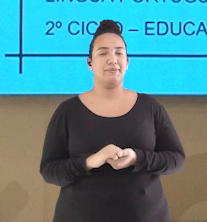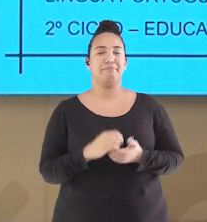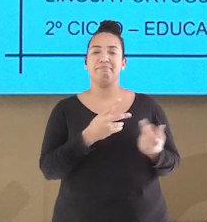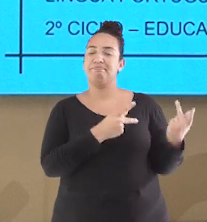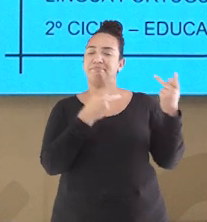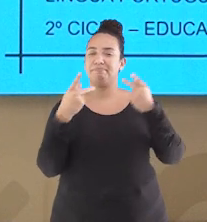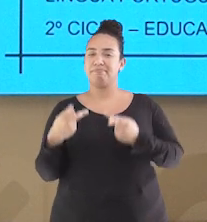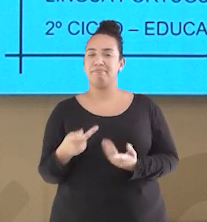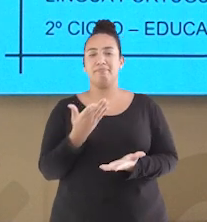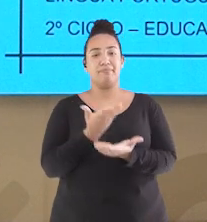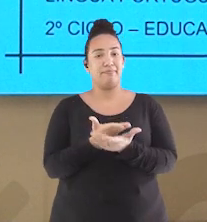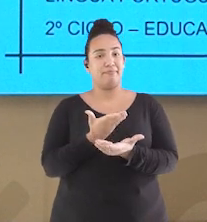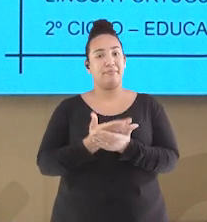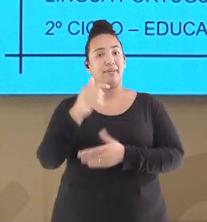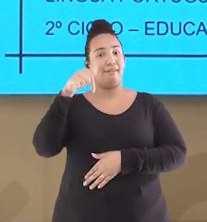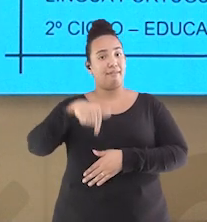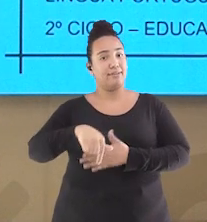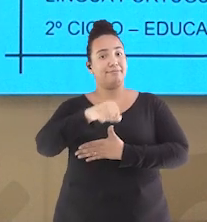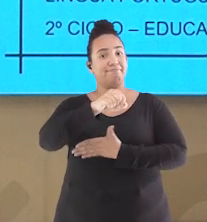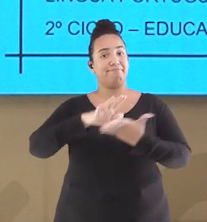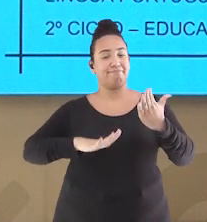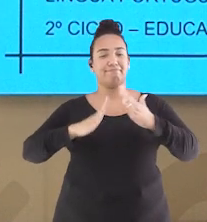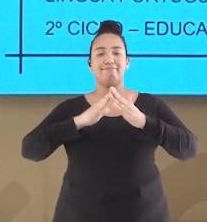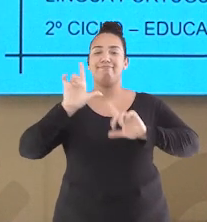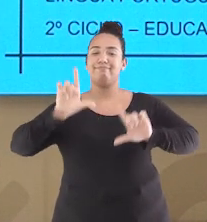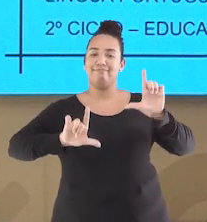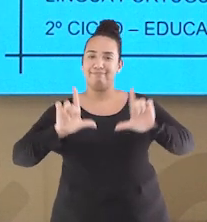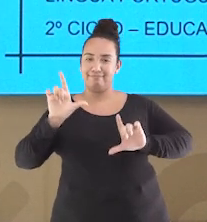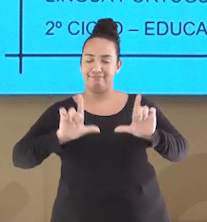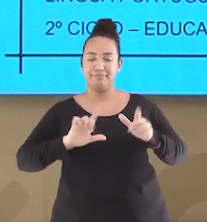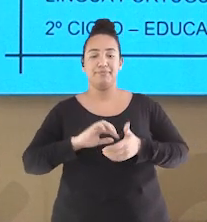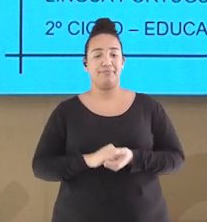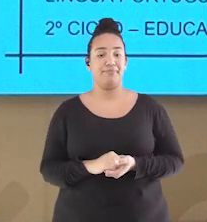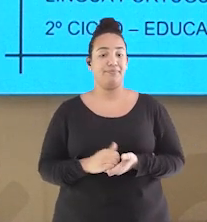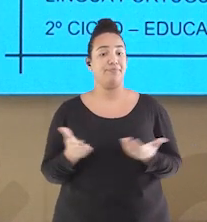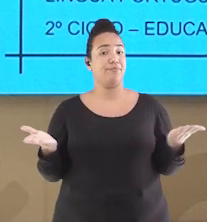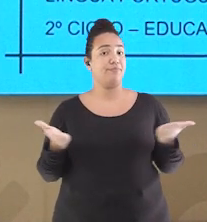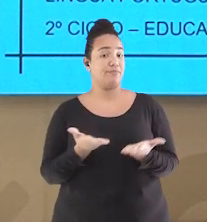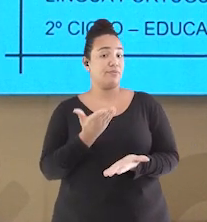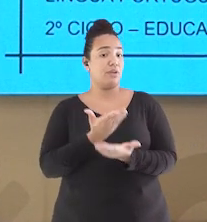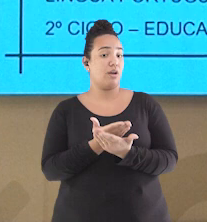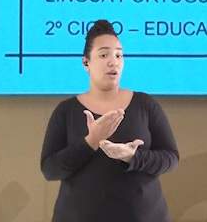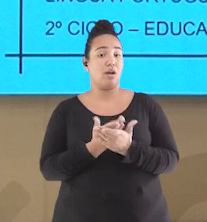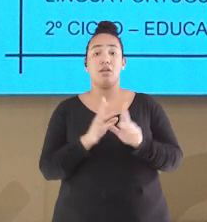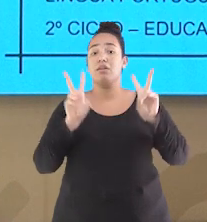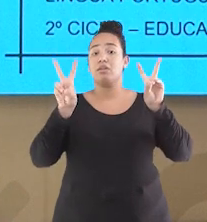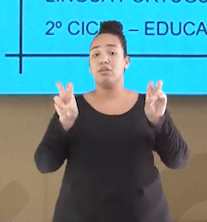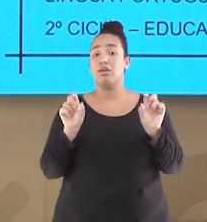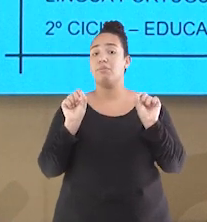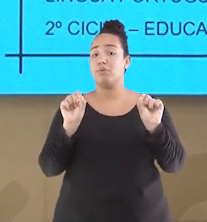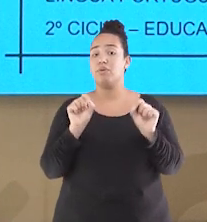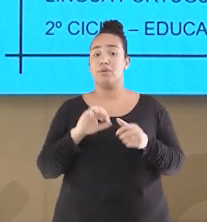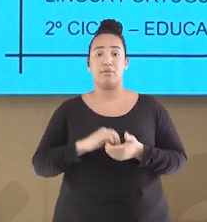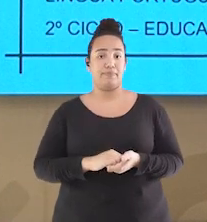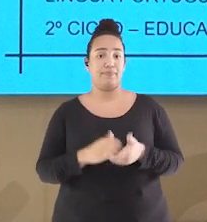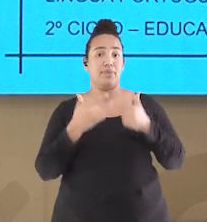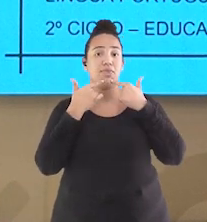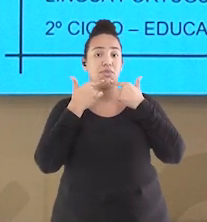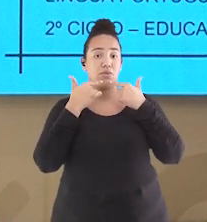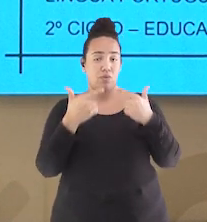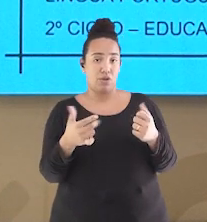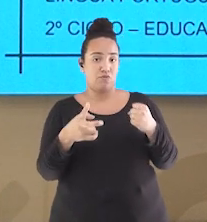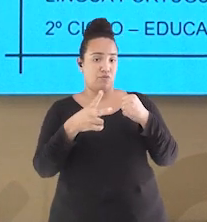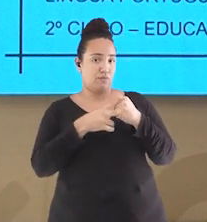a mais uma aula aqui no Dever em Casa na TV. O tema da aula de hoje é Linguagem Verbal